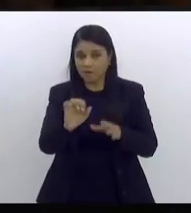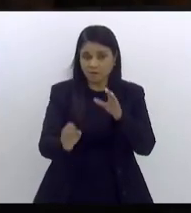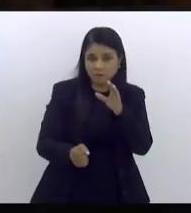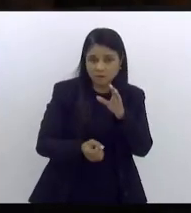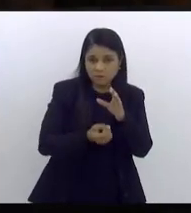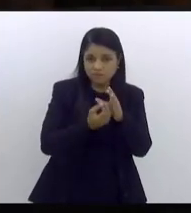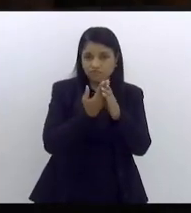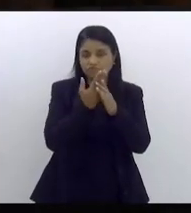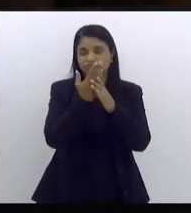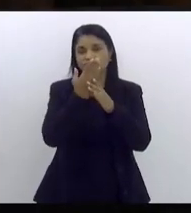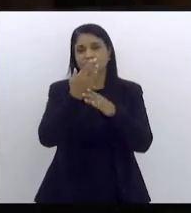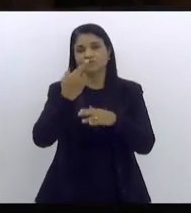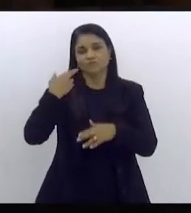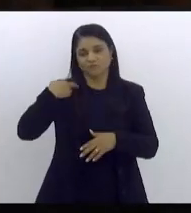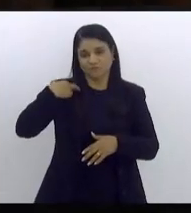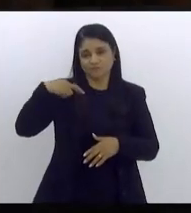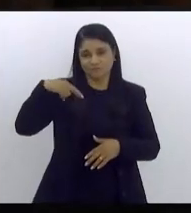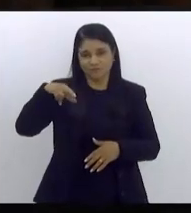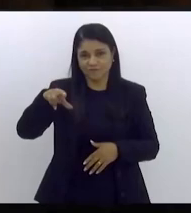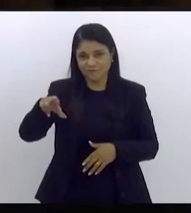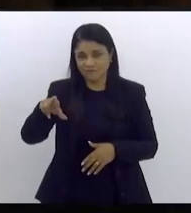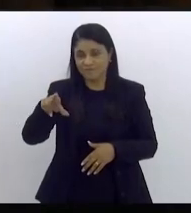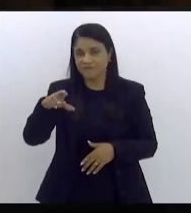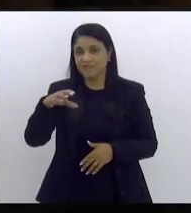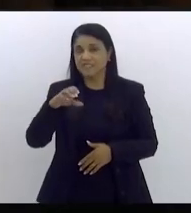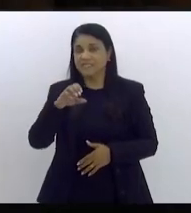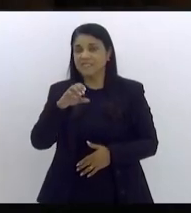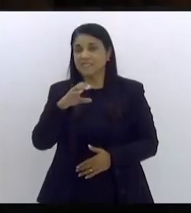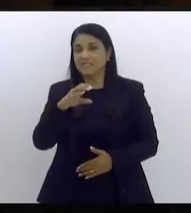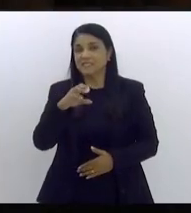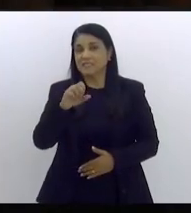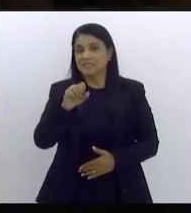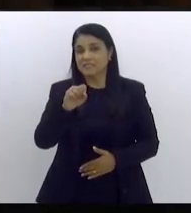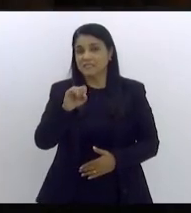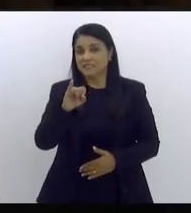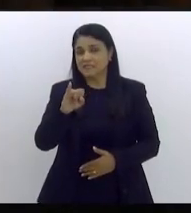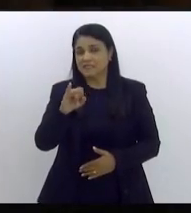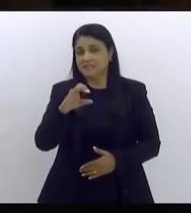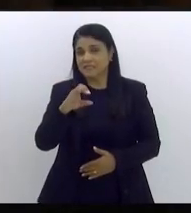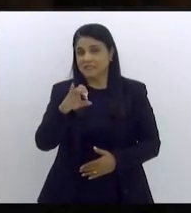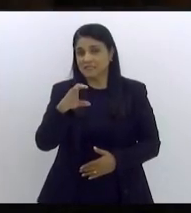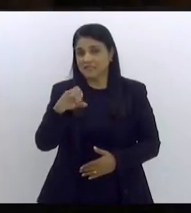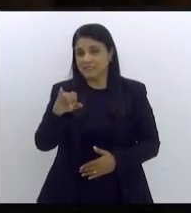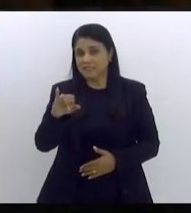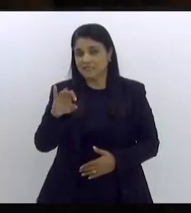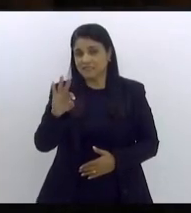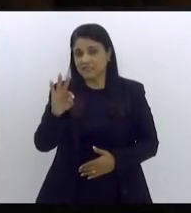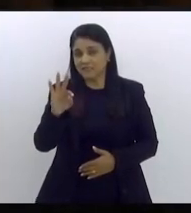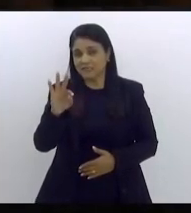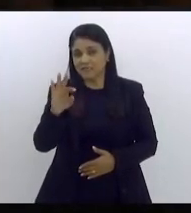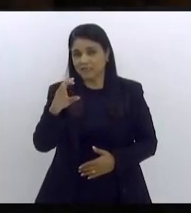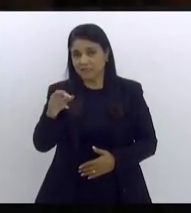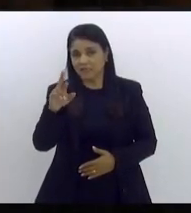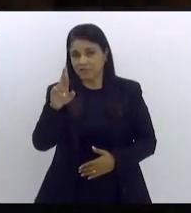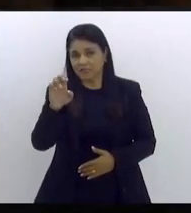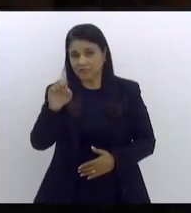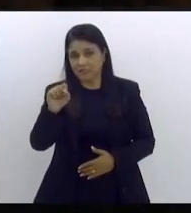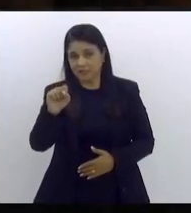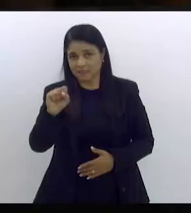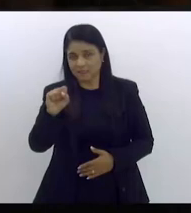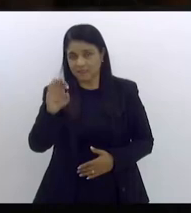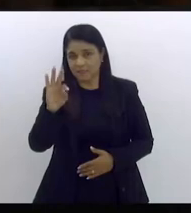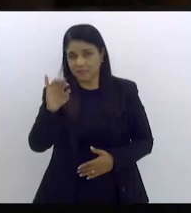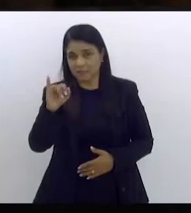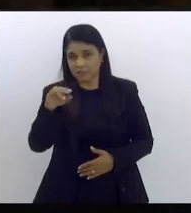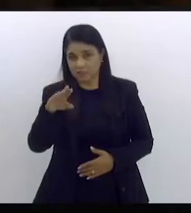sincretismo religioso muito forte, porque é um mix dos orixás do